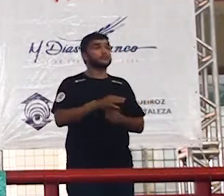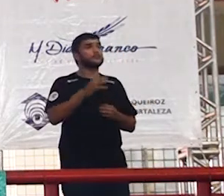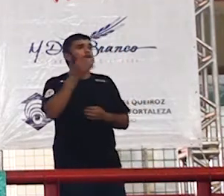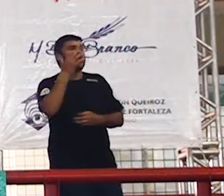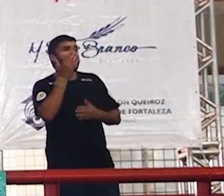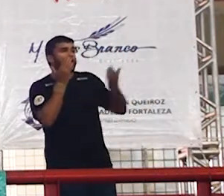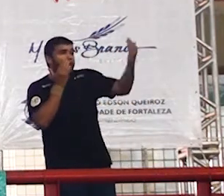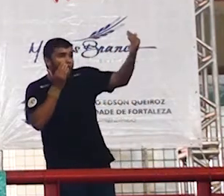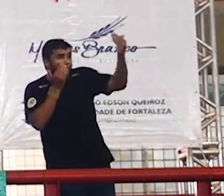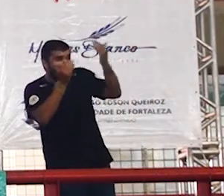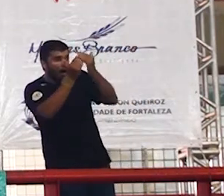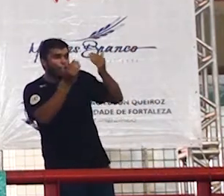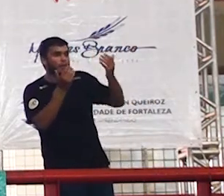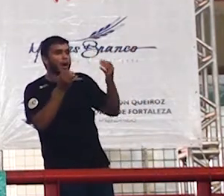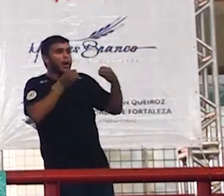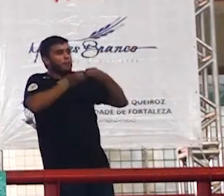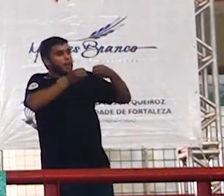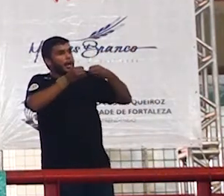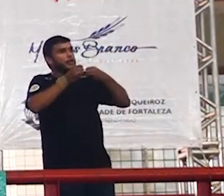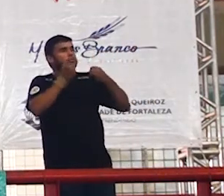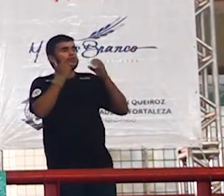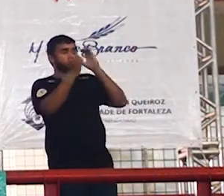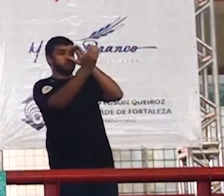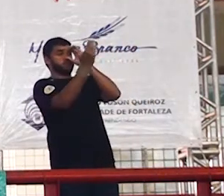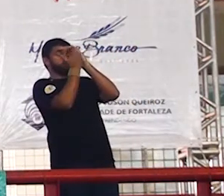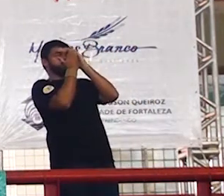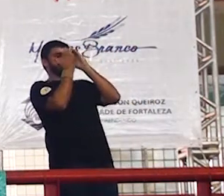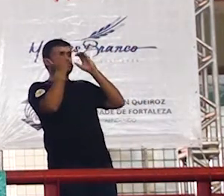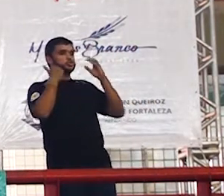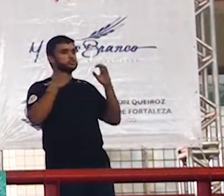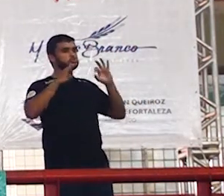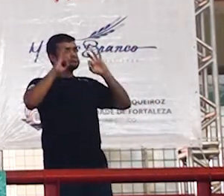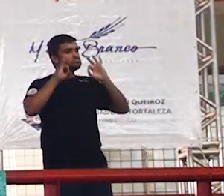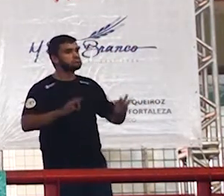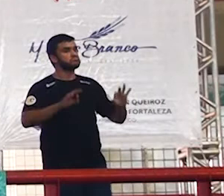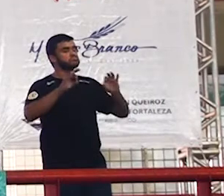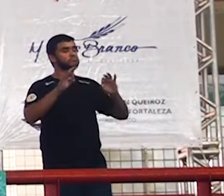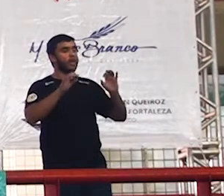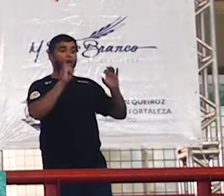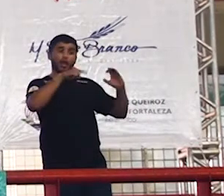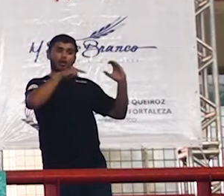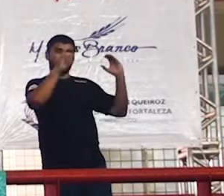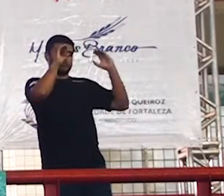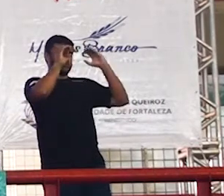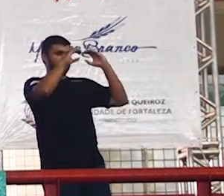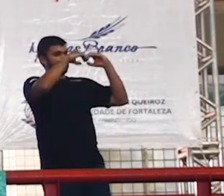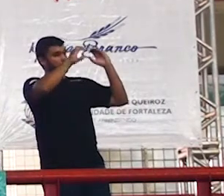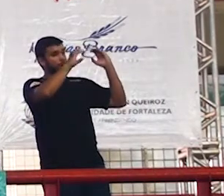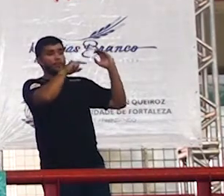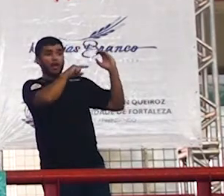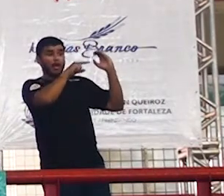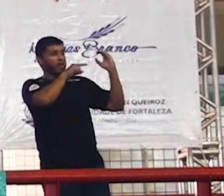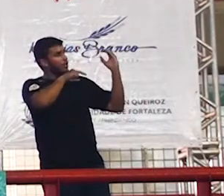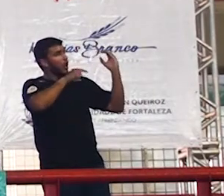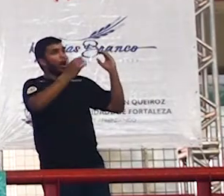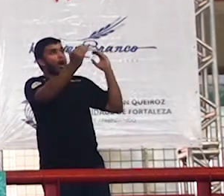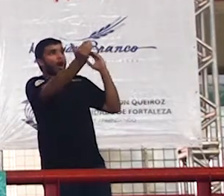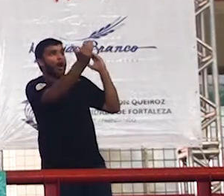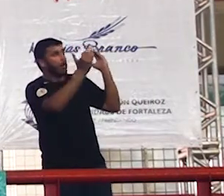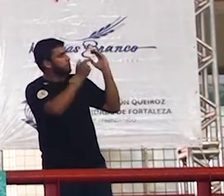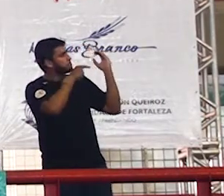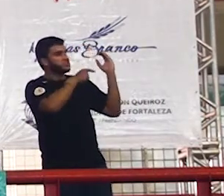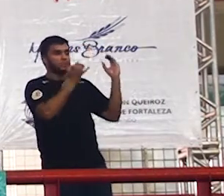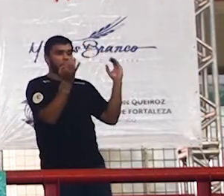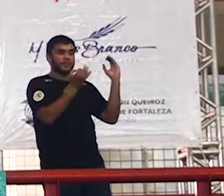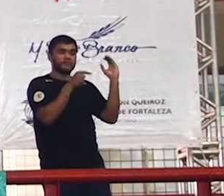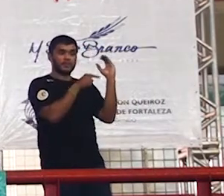coisas estivessem em cima de você, sobre você. Ela não está sendo atacada pela ave. Então, olha